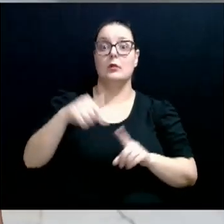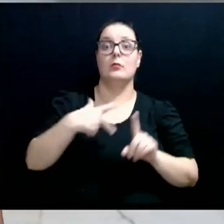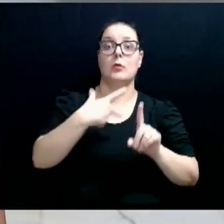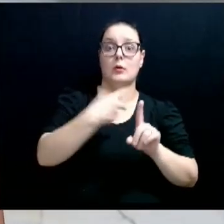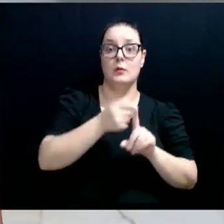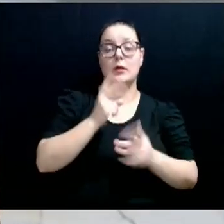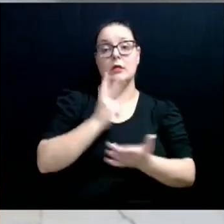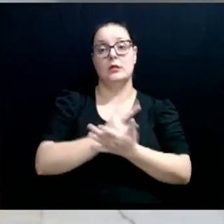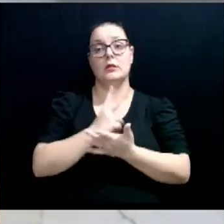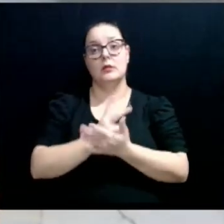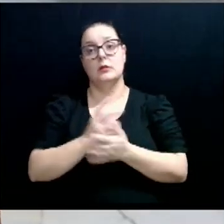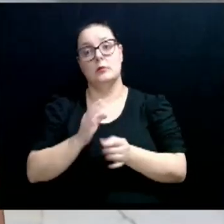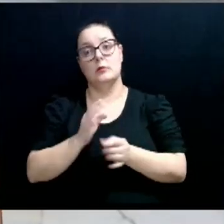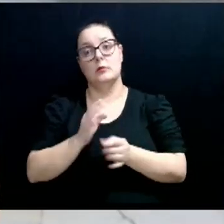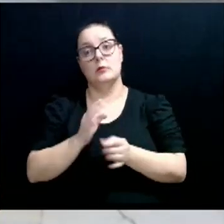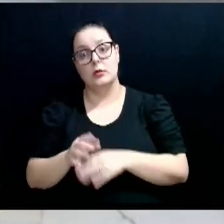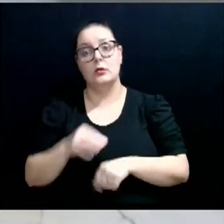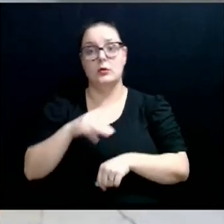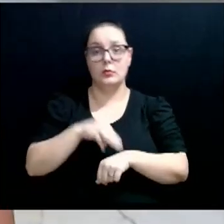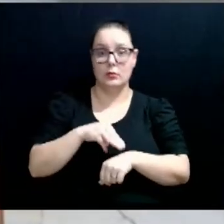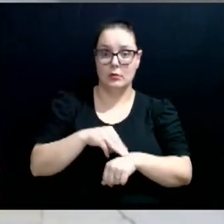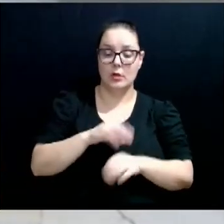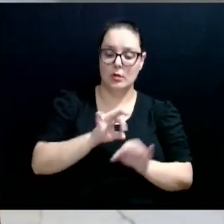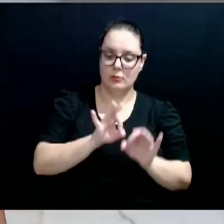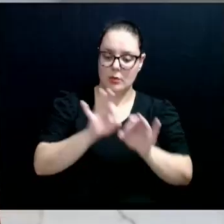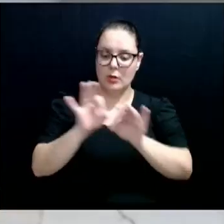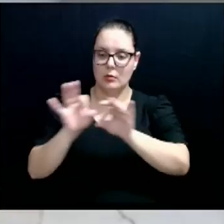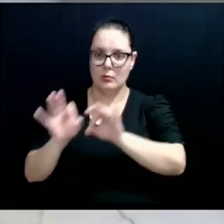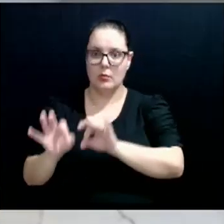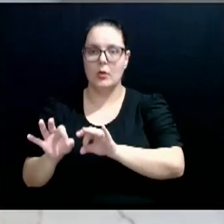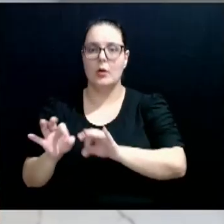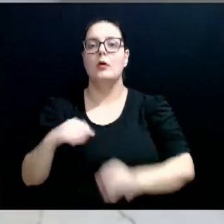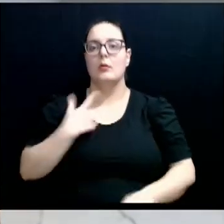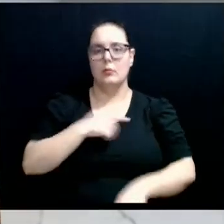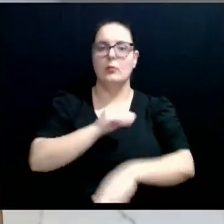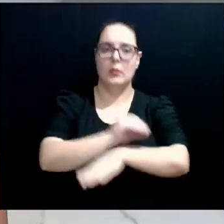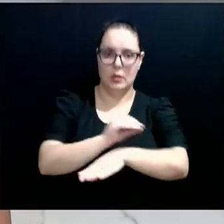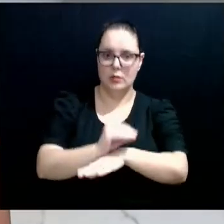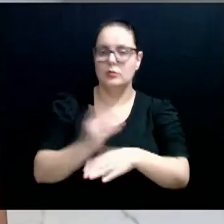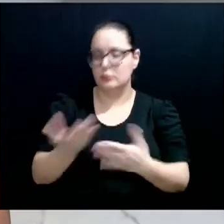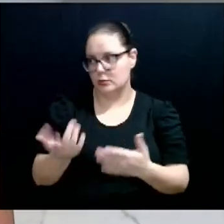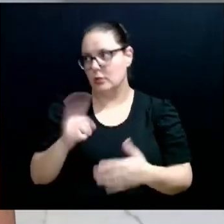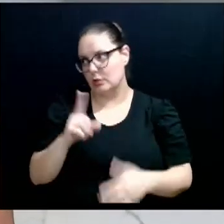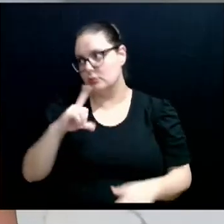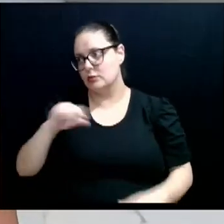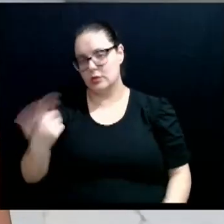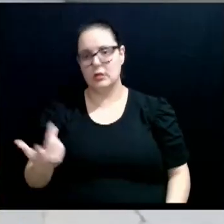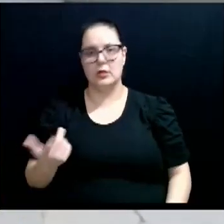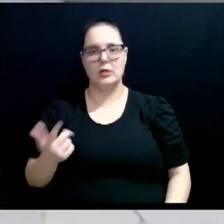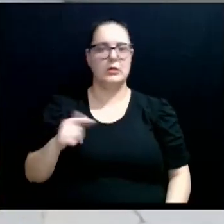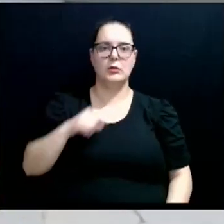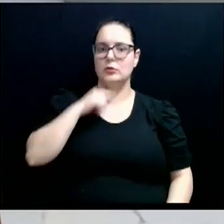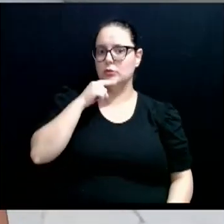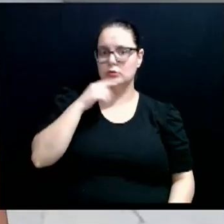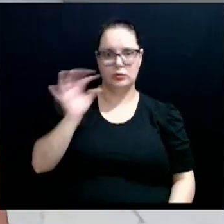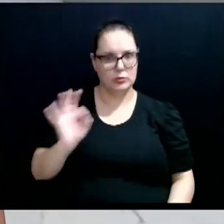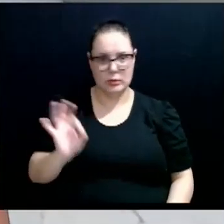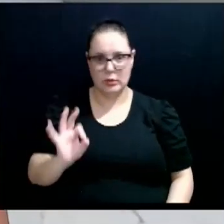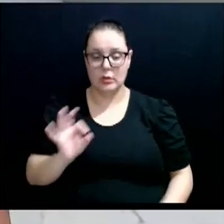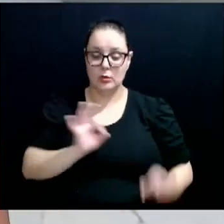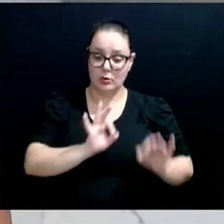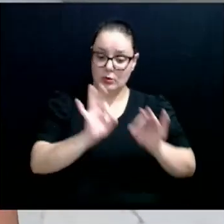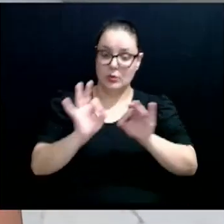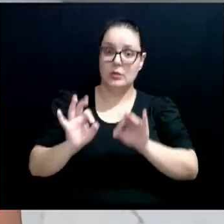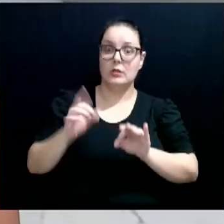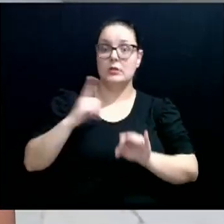que ela fique uns minutinhos em observação, para que a gente cuide mesmo, né? Para que ela não saia dali com nenhuma dúvida, para que a gente observe se vai existir algum